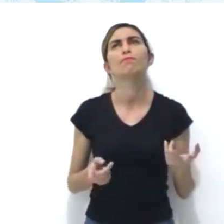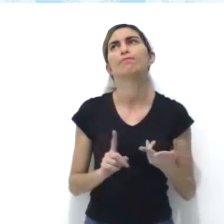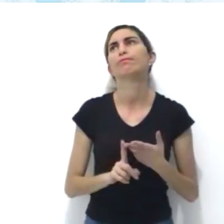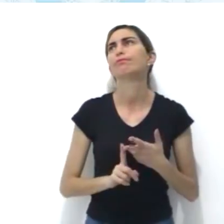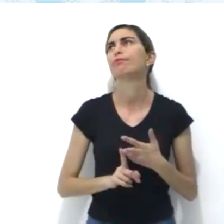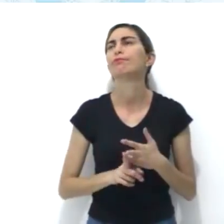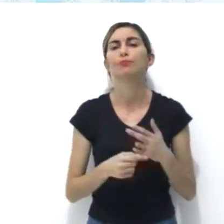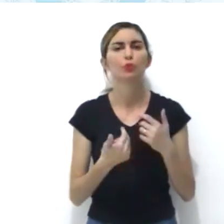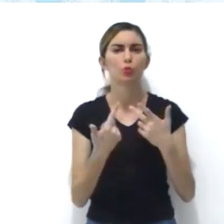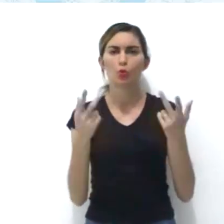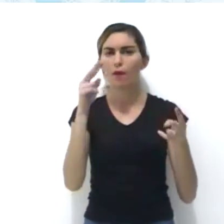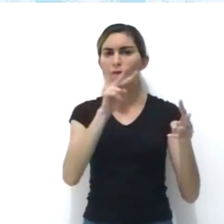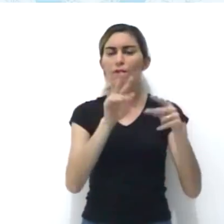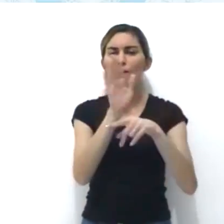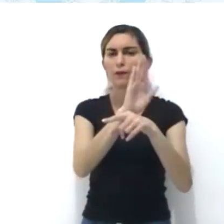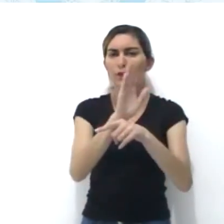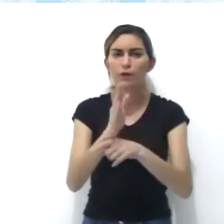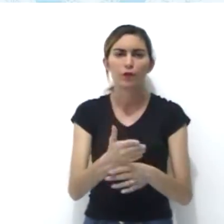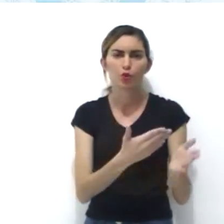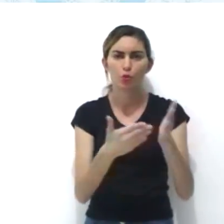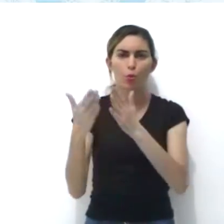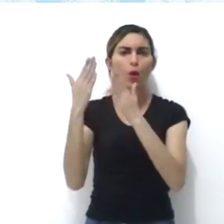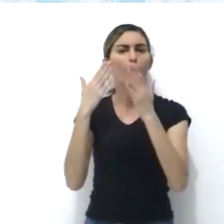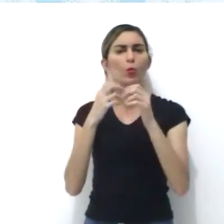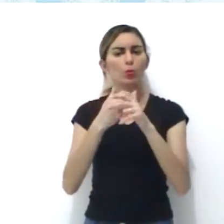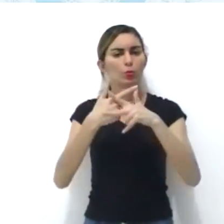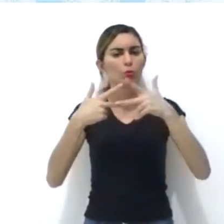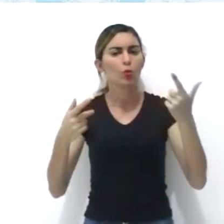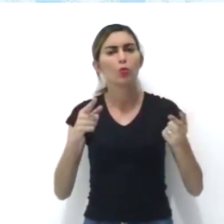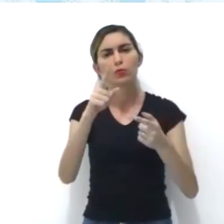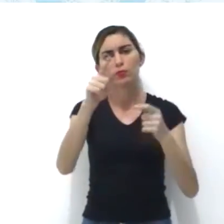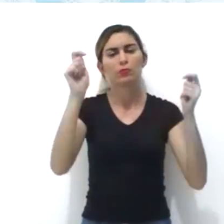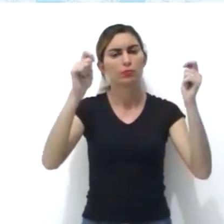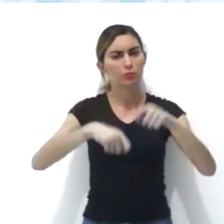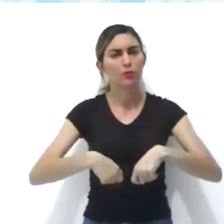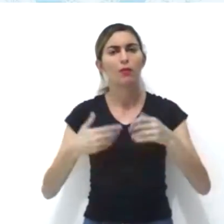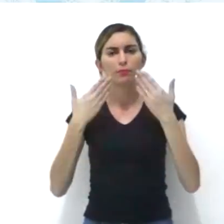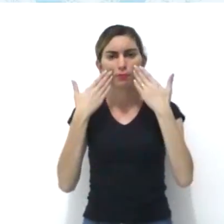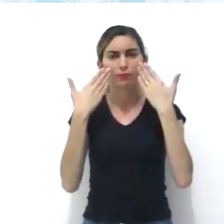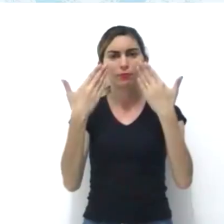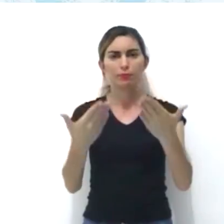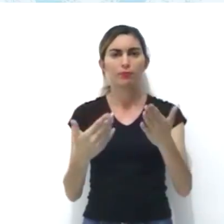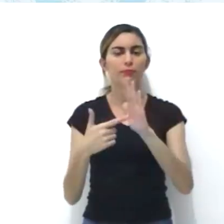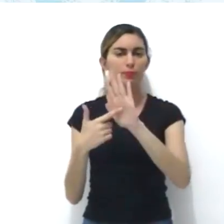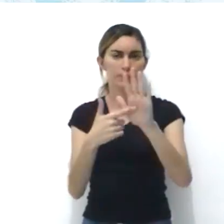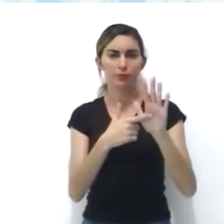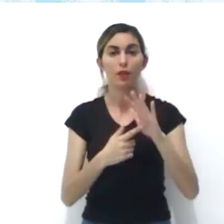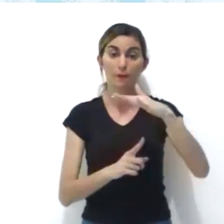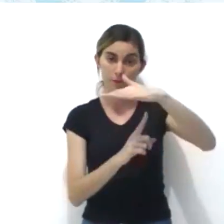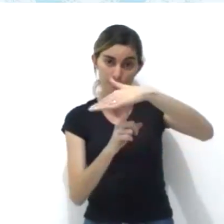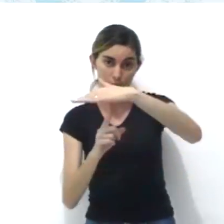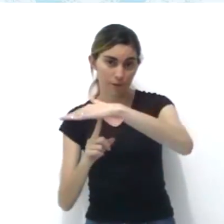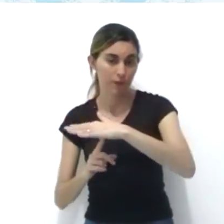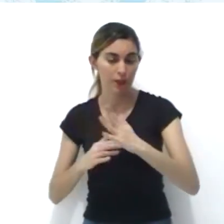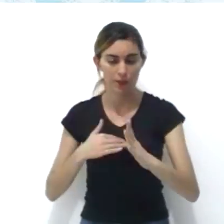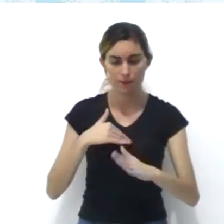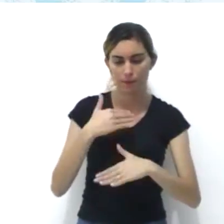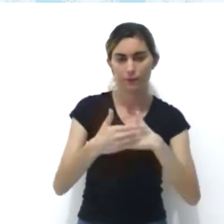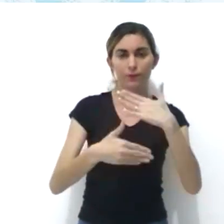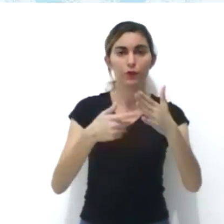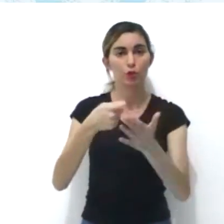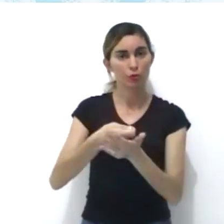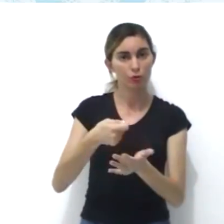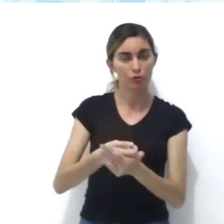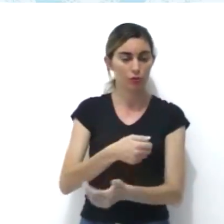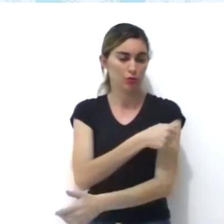celular, uma videoaula, algo que você possa apresentar. Então, as feiras cada